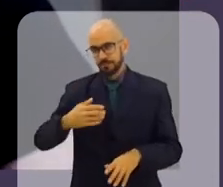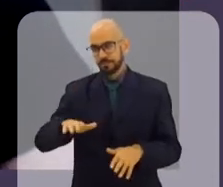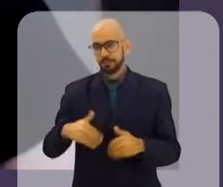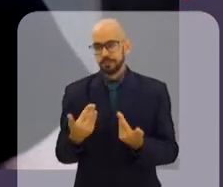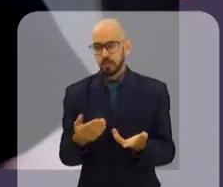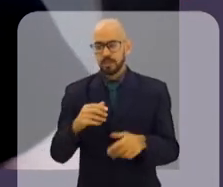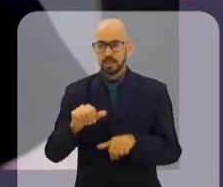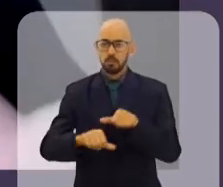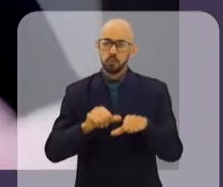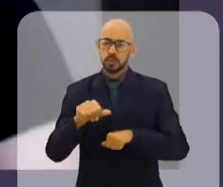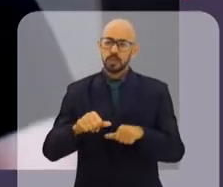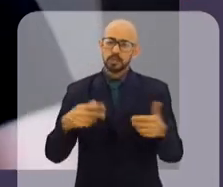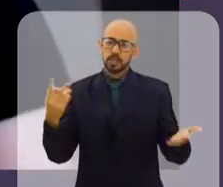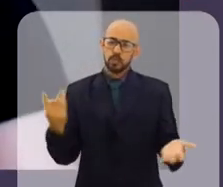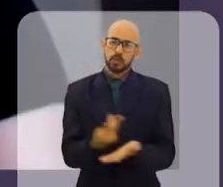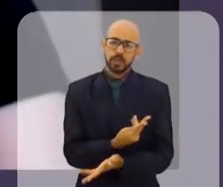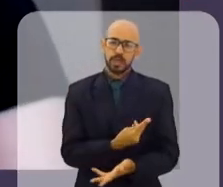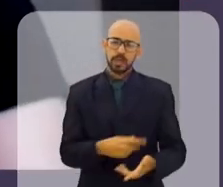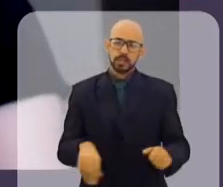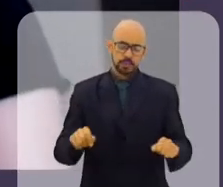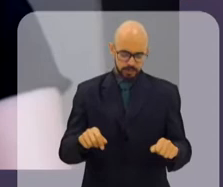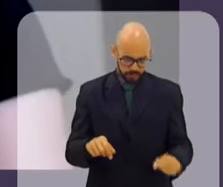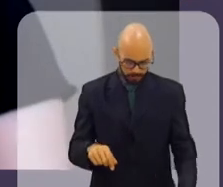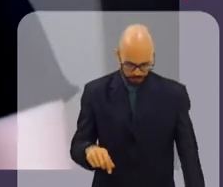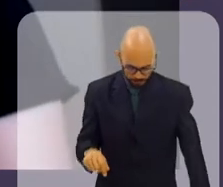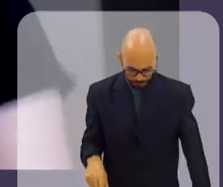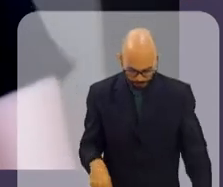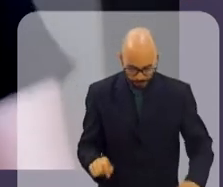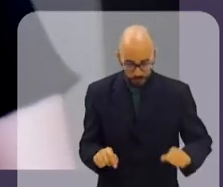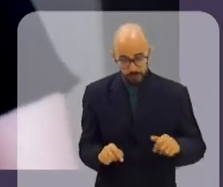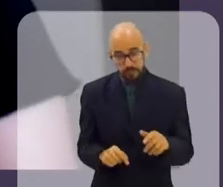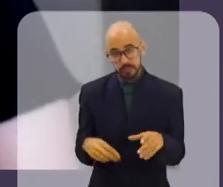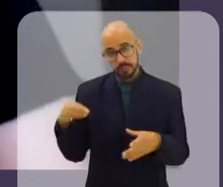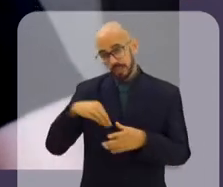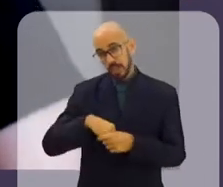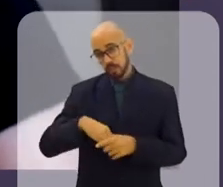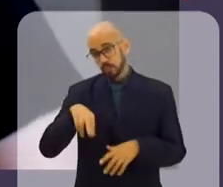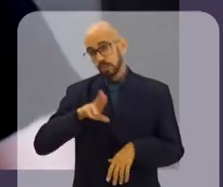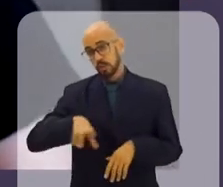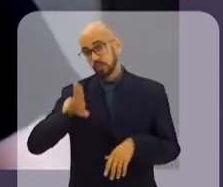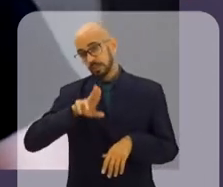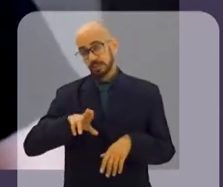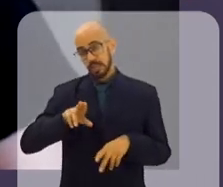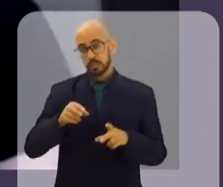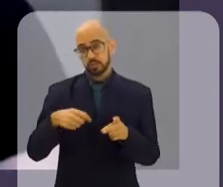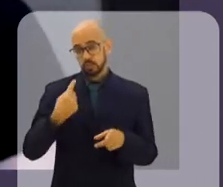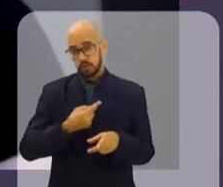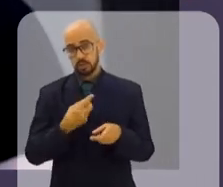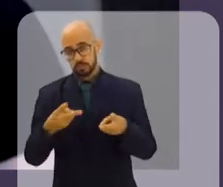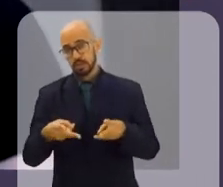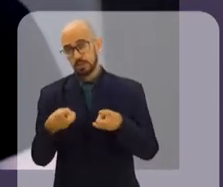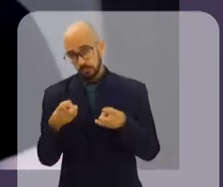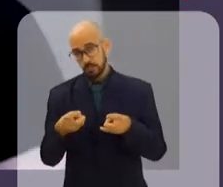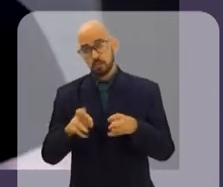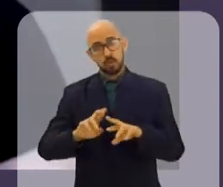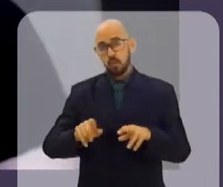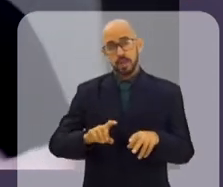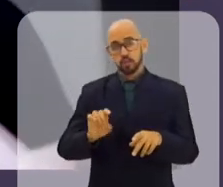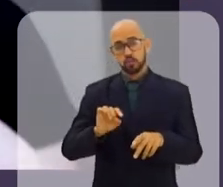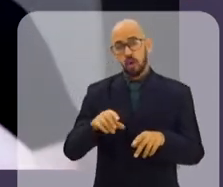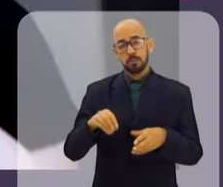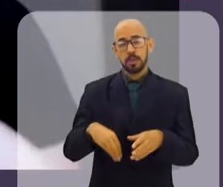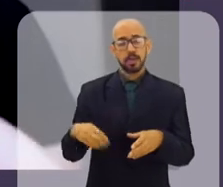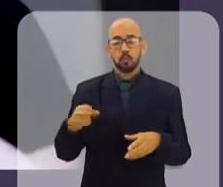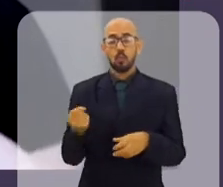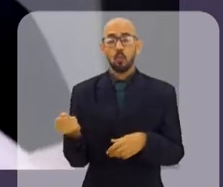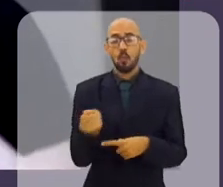ela ocorre, está ocorrendo muito fortemente dentro da universidade. Isso é visível não só pelo número de